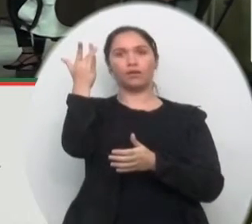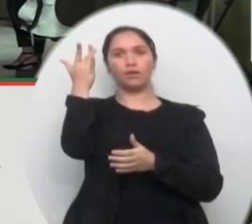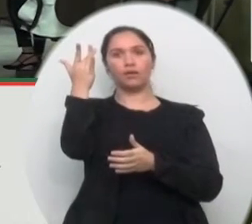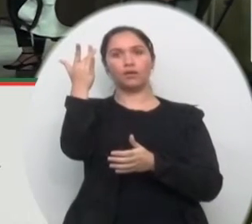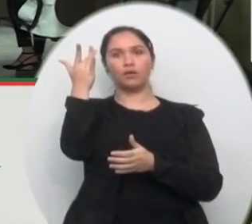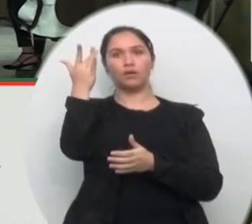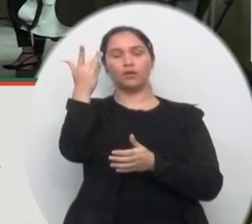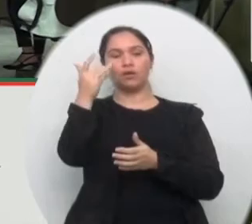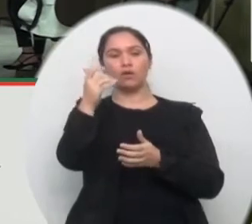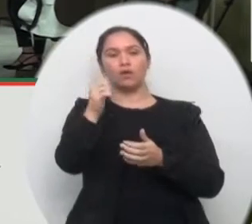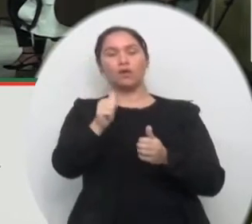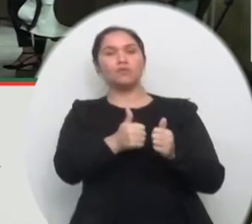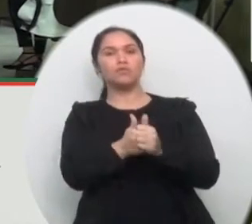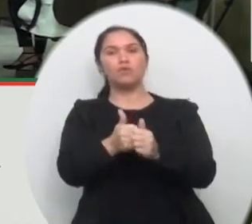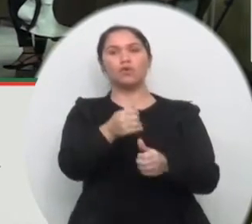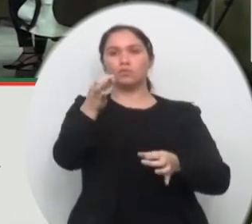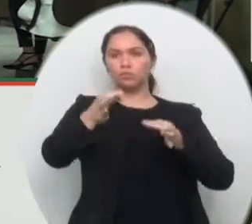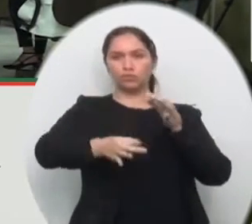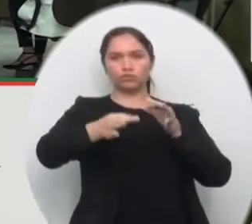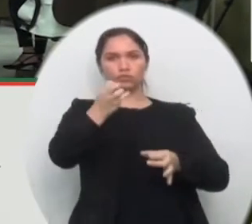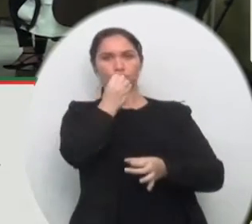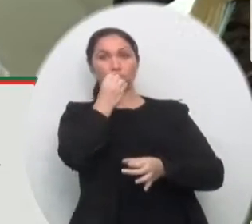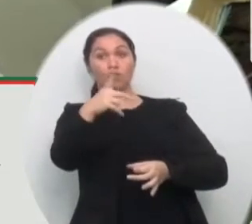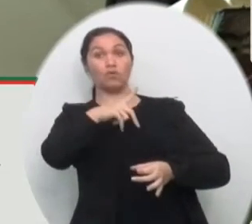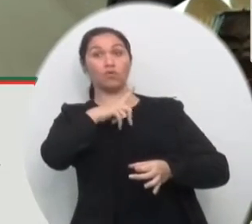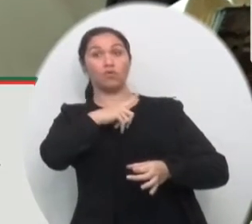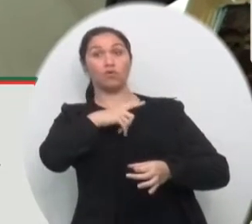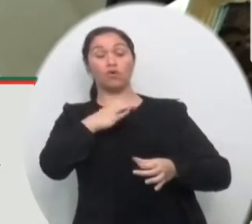bondade achará a vida, a justiça e a honra.